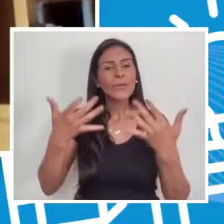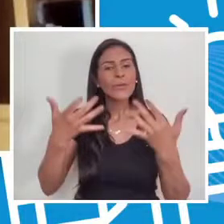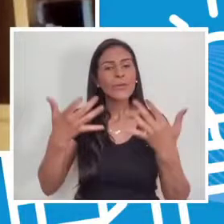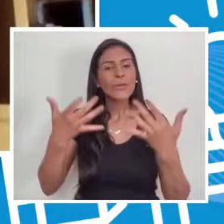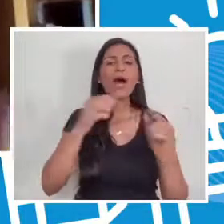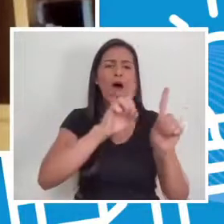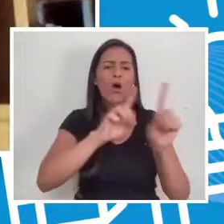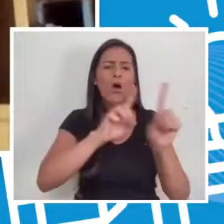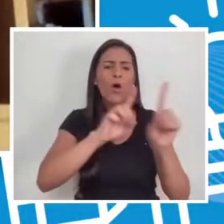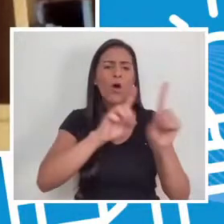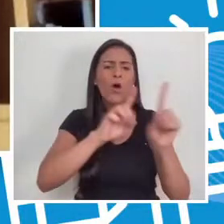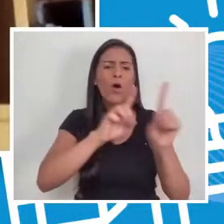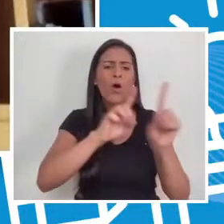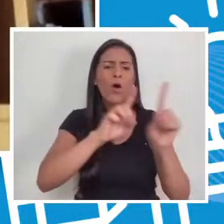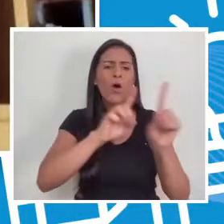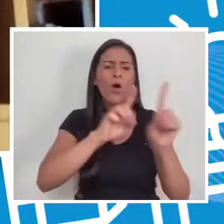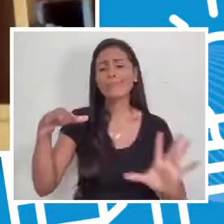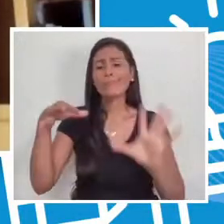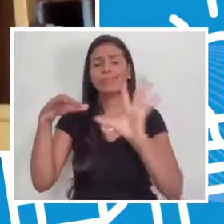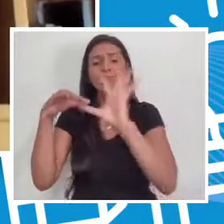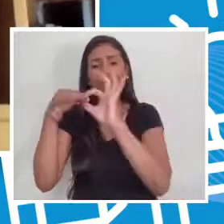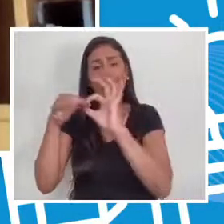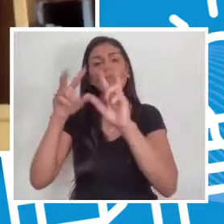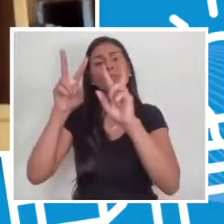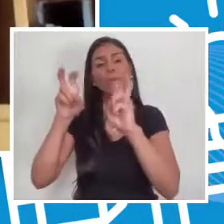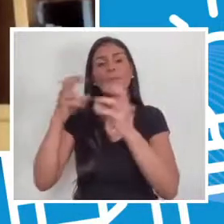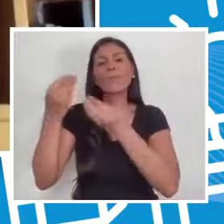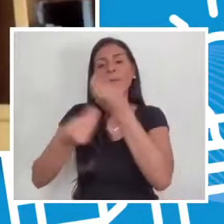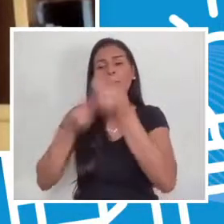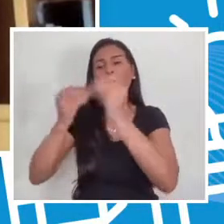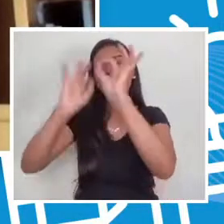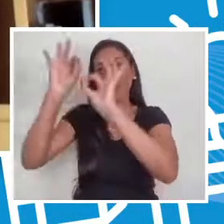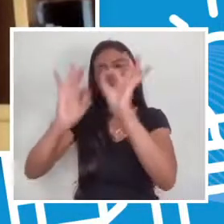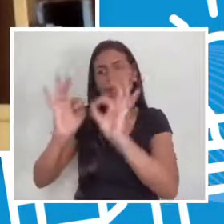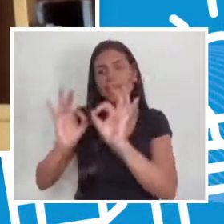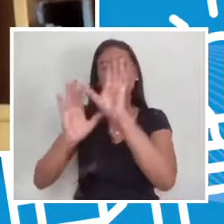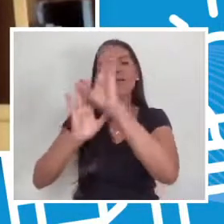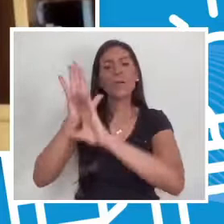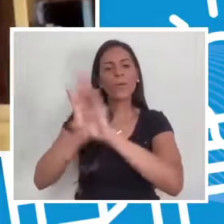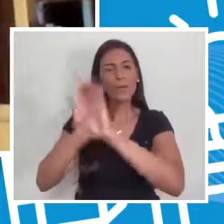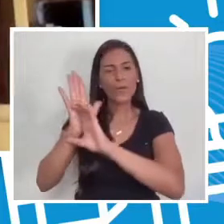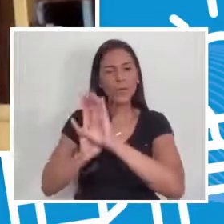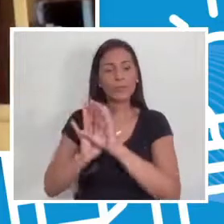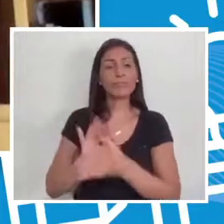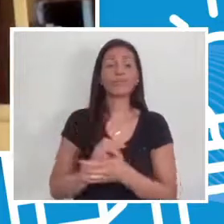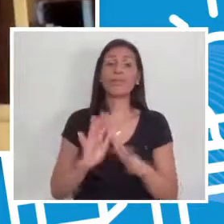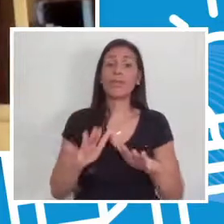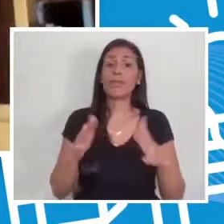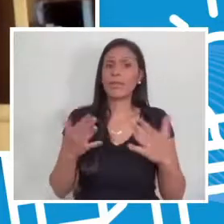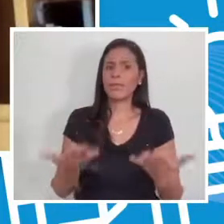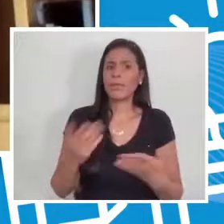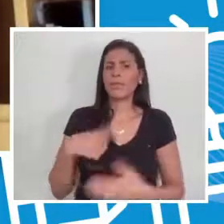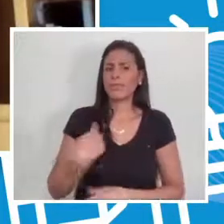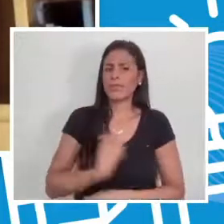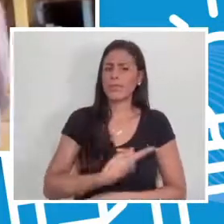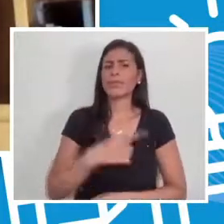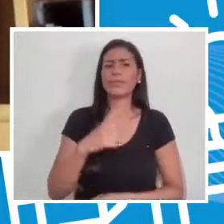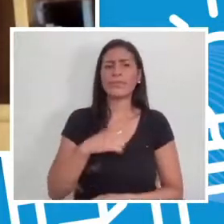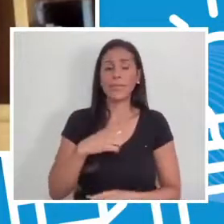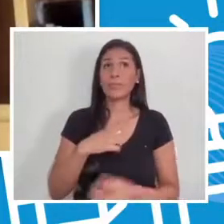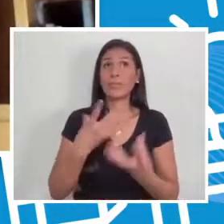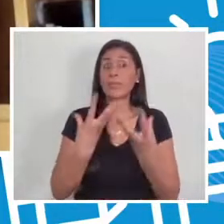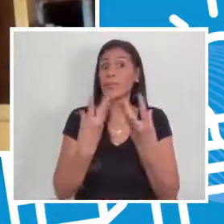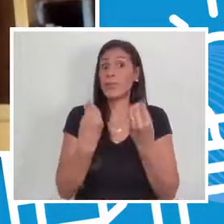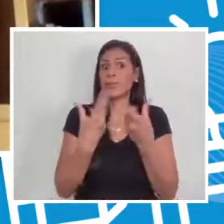montamos e organizamos o currículo. Então, nós temos muitas coisas para falar, e o Brasil está